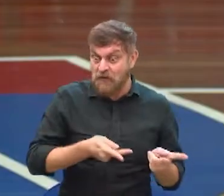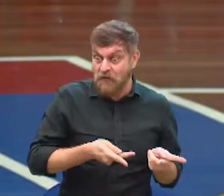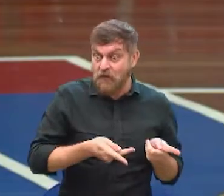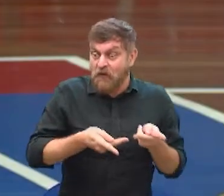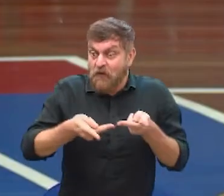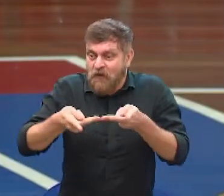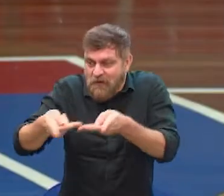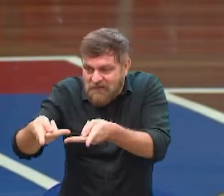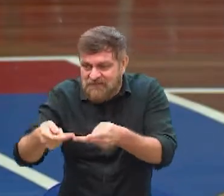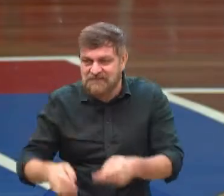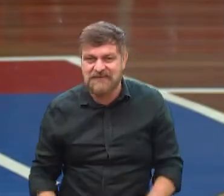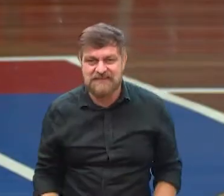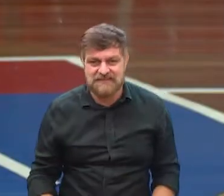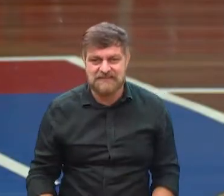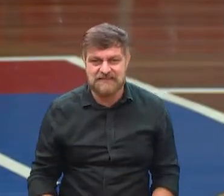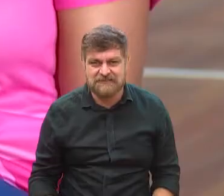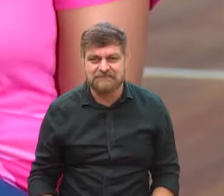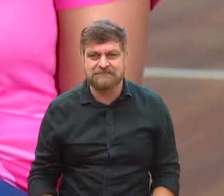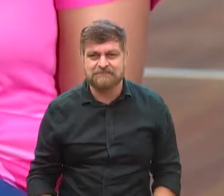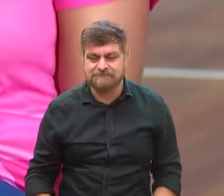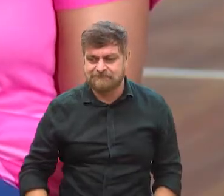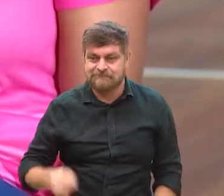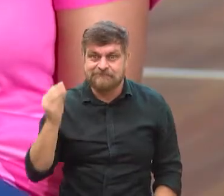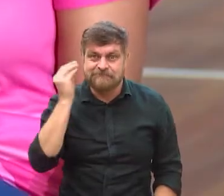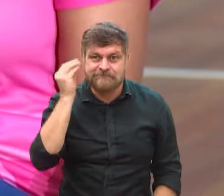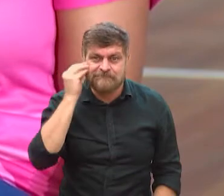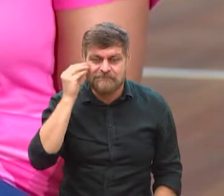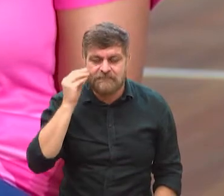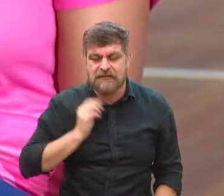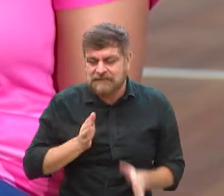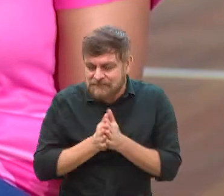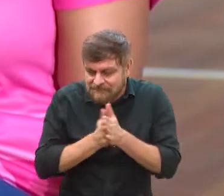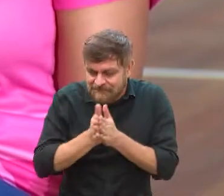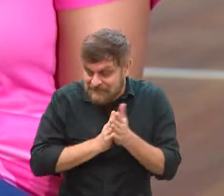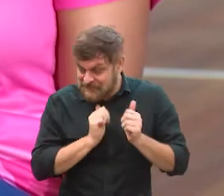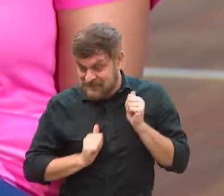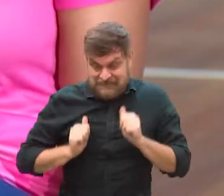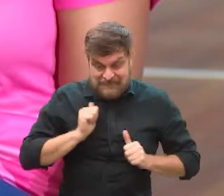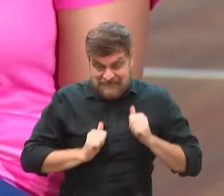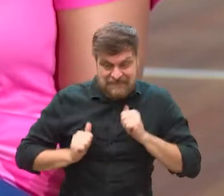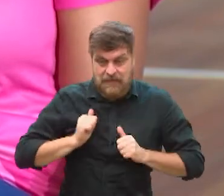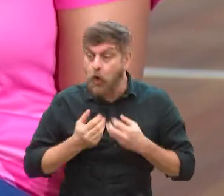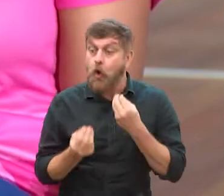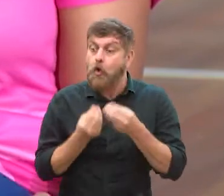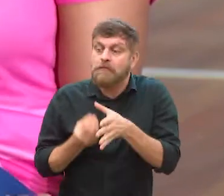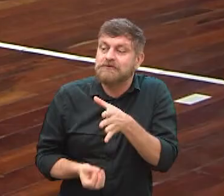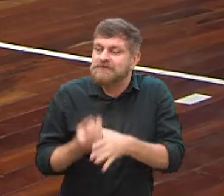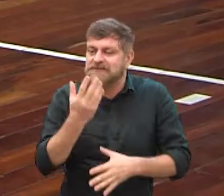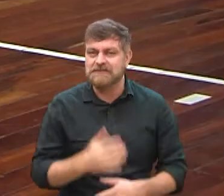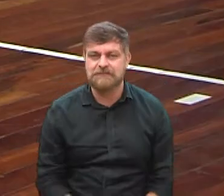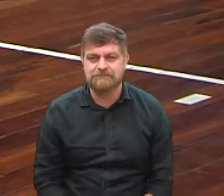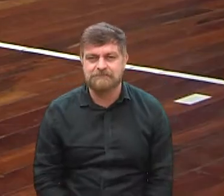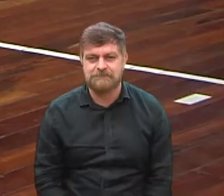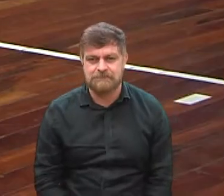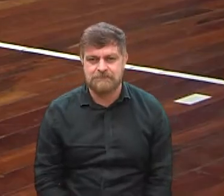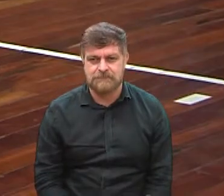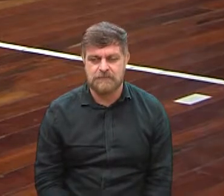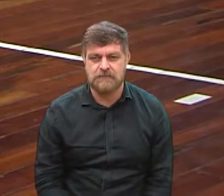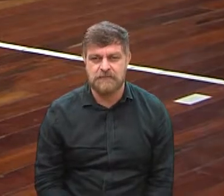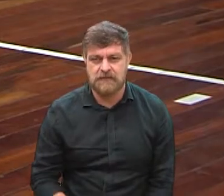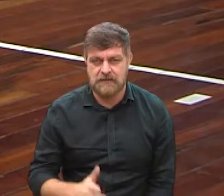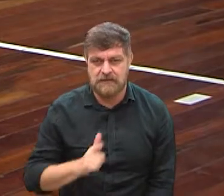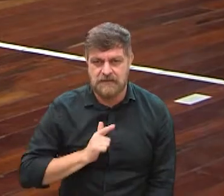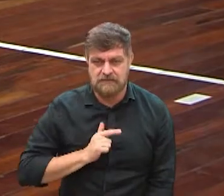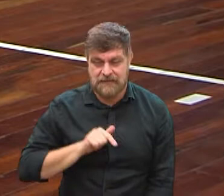da sua vida apareceu. Era a oportunidade que você estava buscando até então. Isso. Como é que surgiu esse convite? Então,